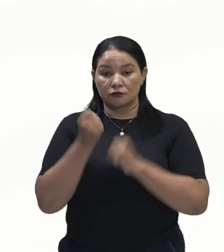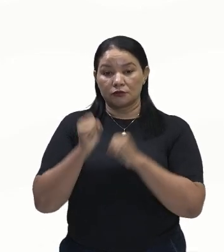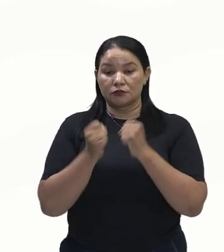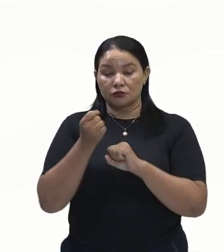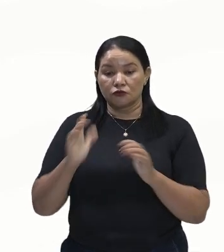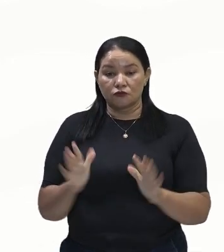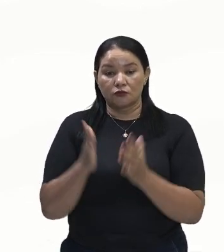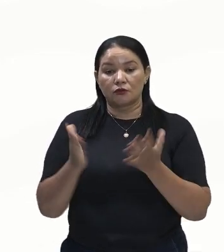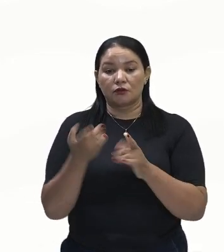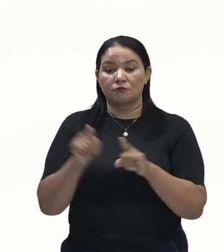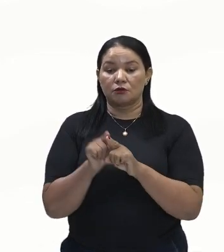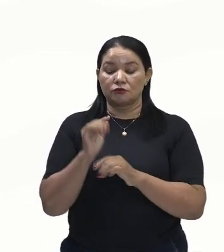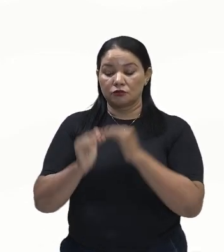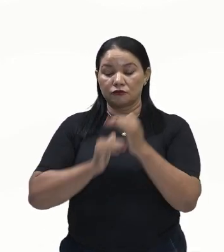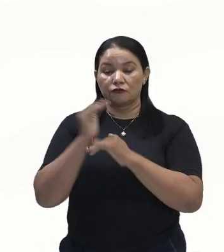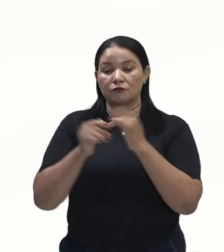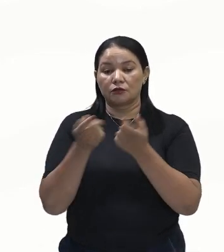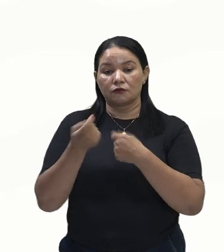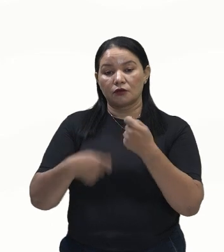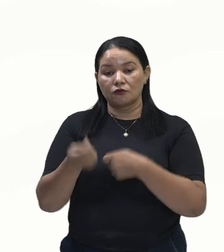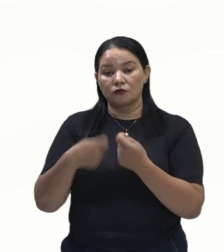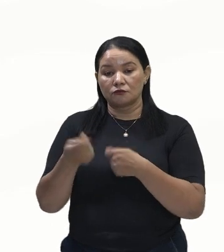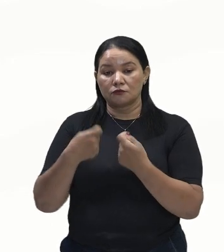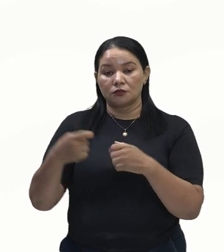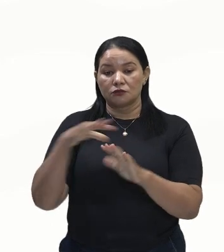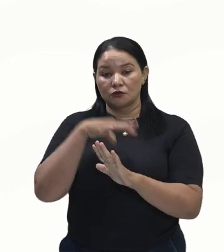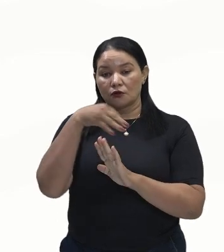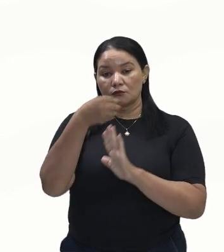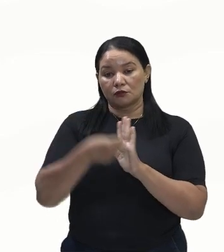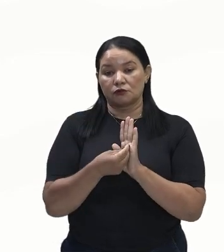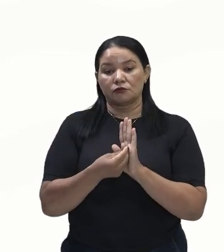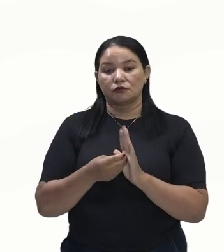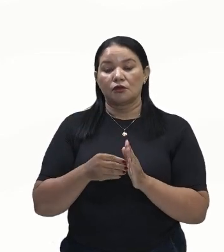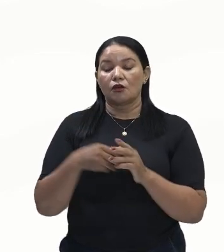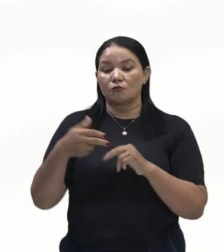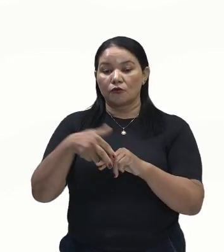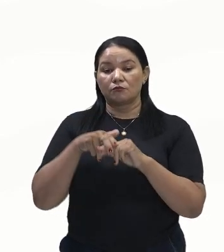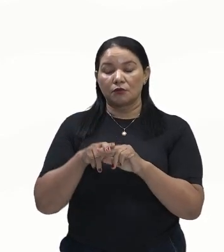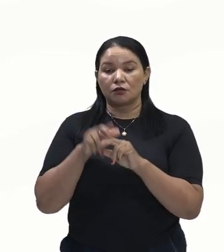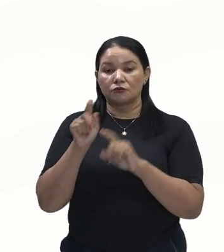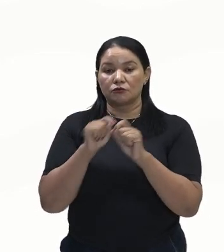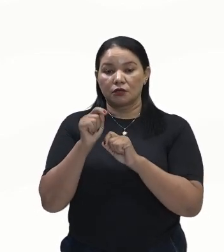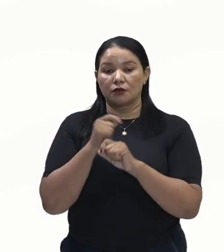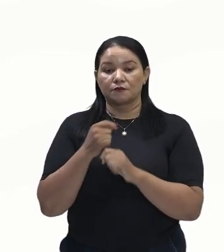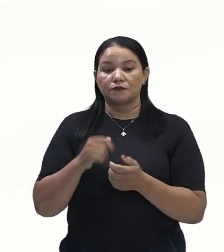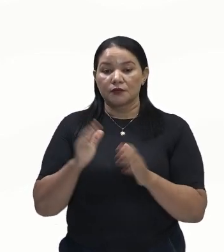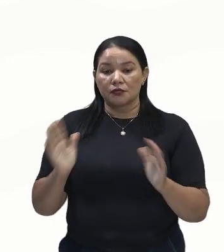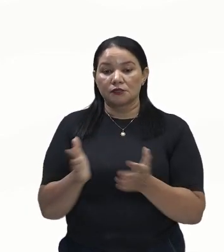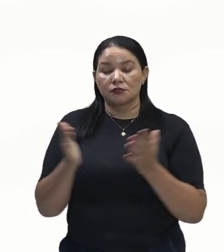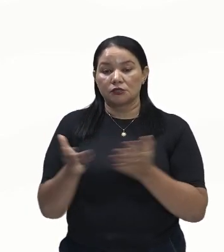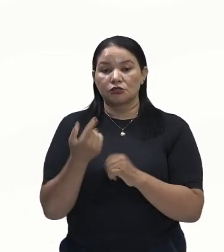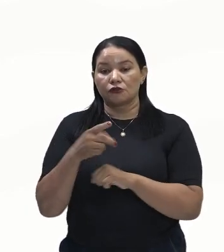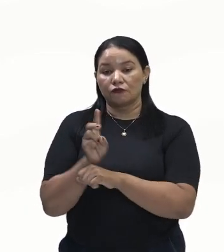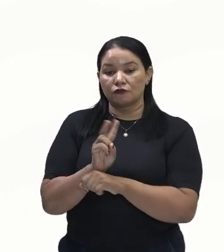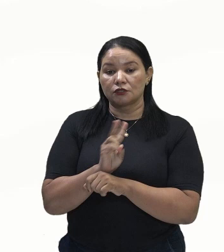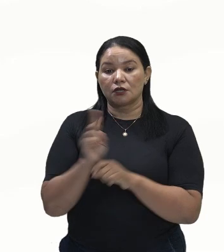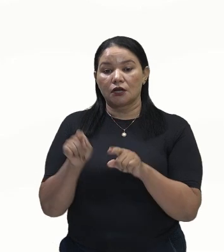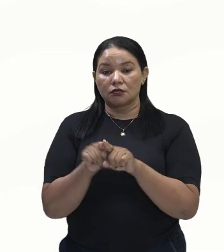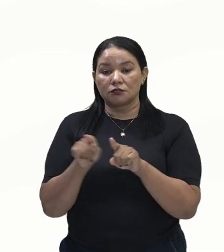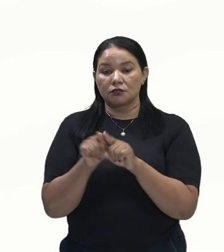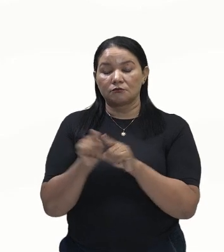e o desenvolvimento econômico da Amazônia, por meio de incentivos fiscais e